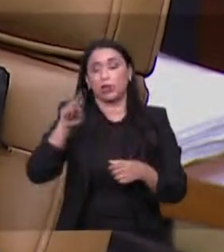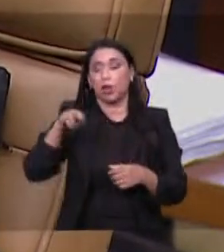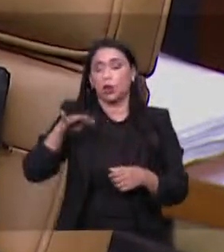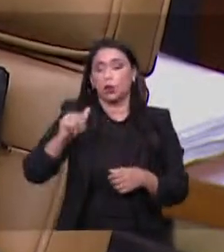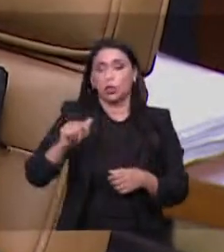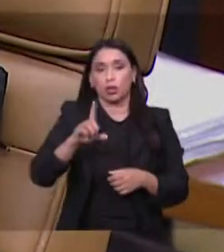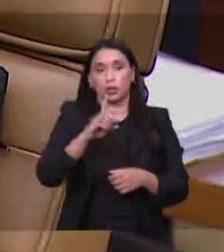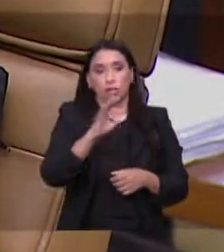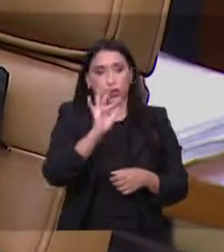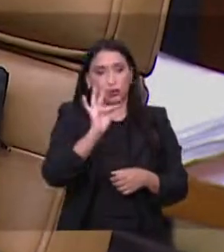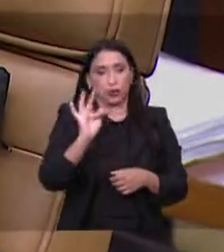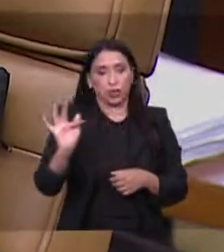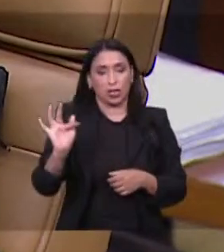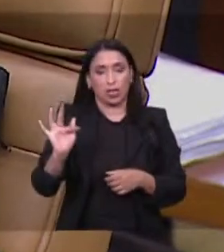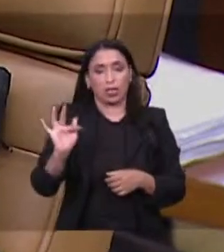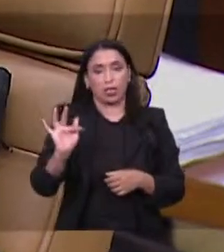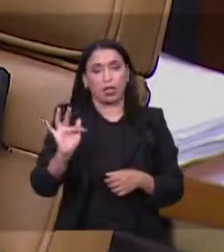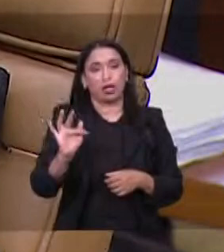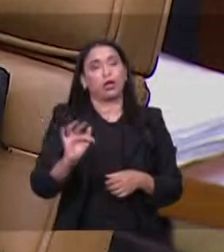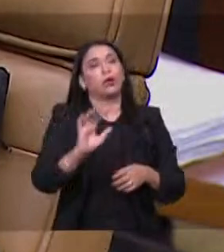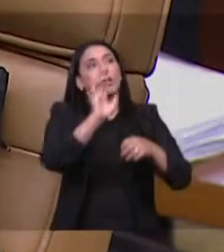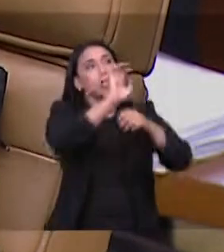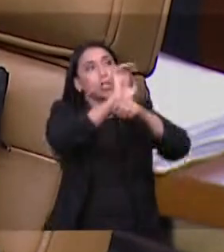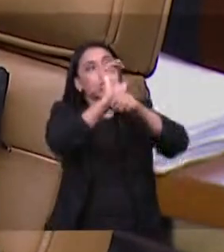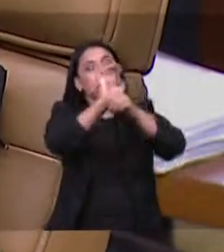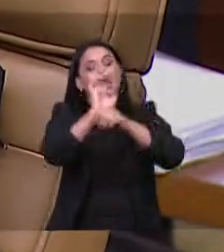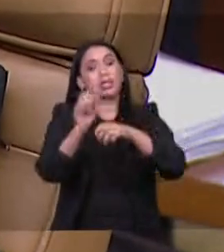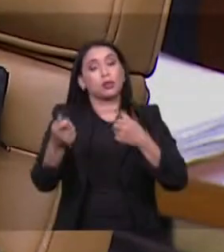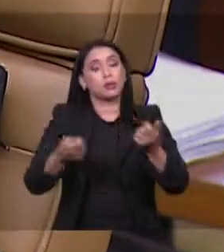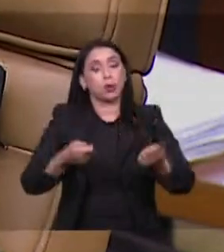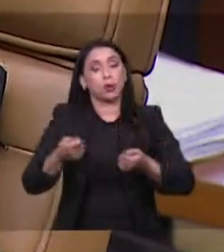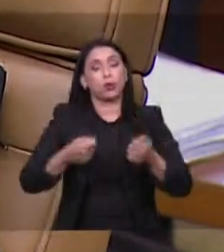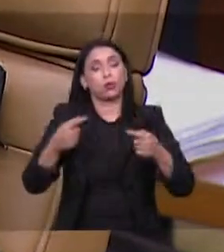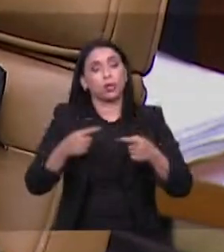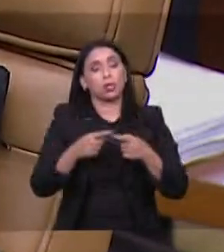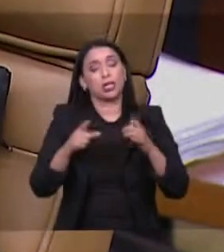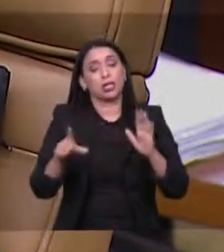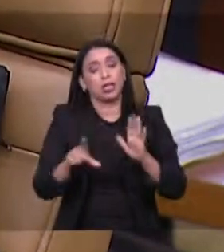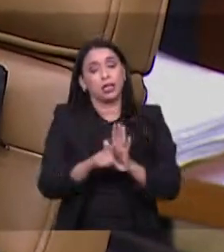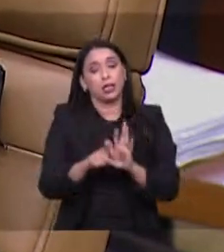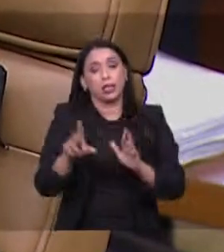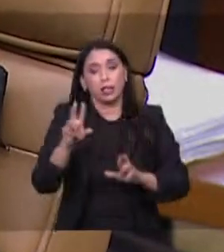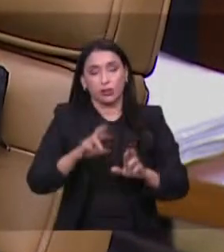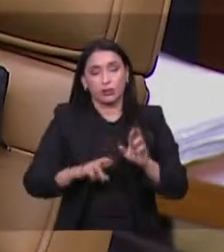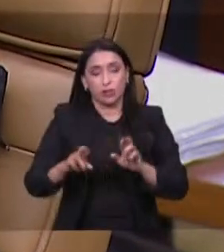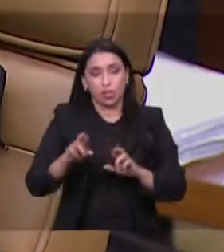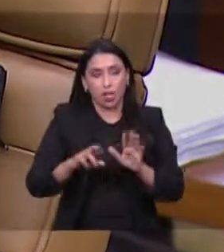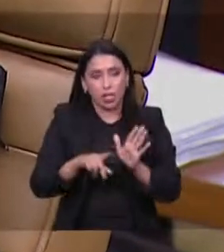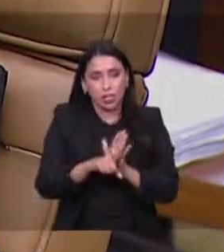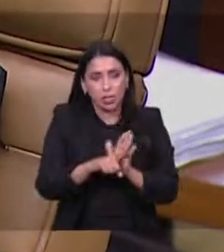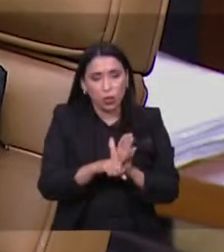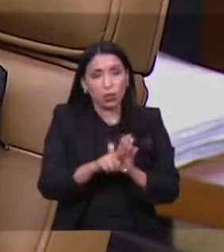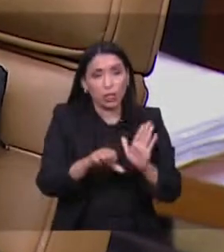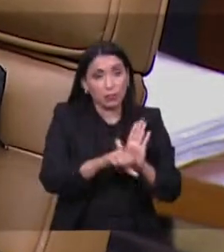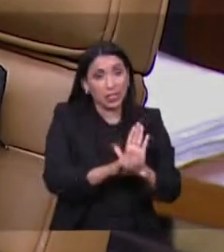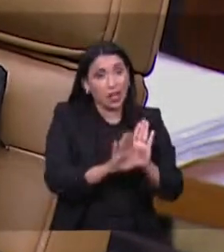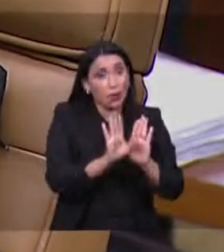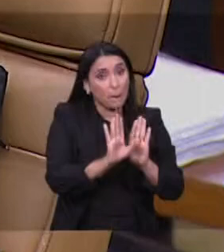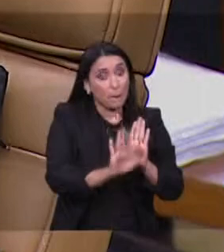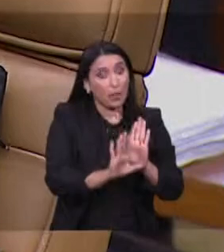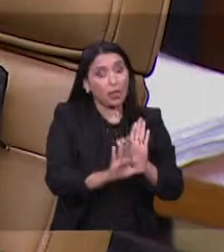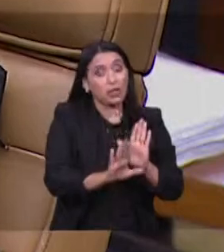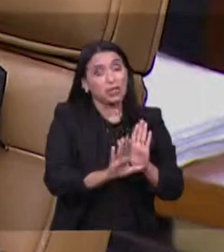Distrito Federal e nos territórios e estados para o controle da legalidade da investigação criminal e para a salvaguarda dos